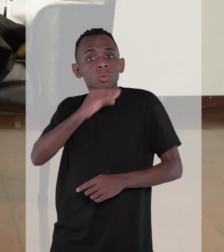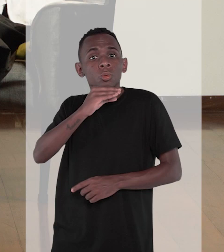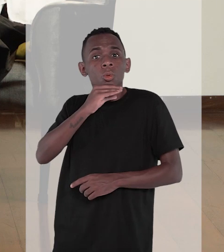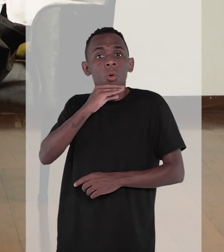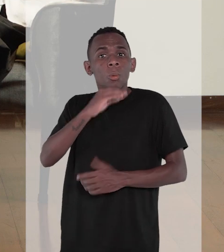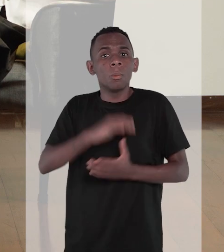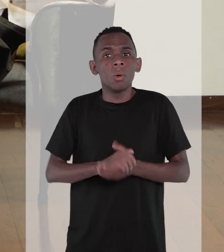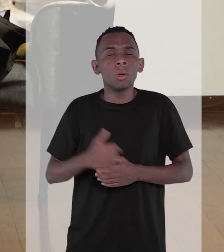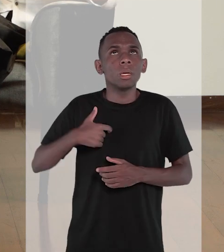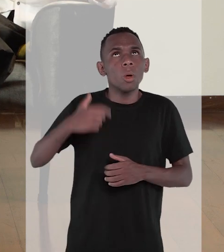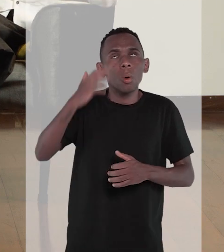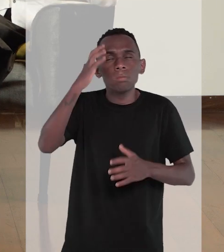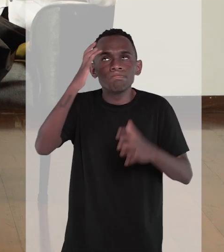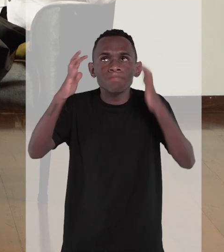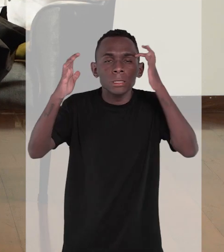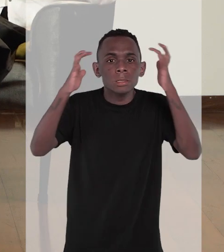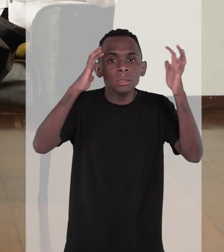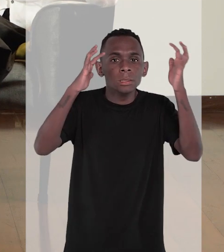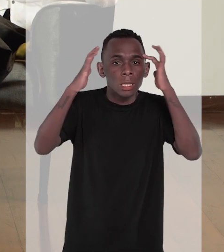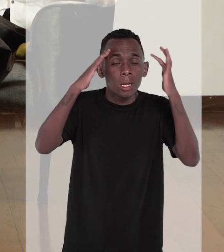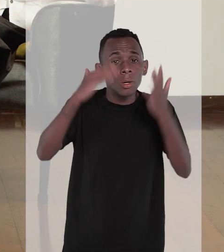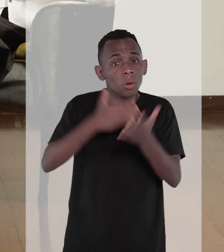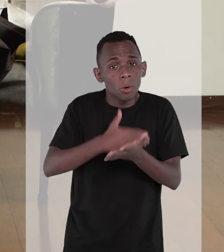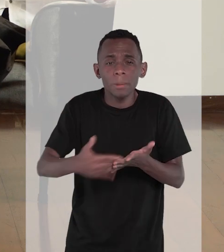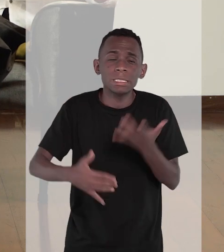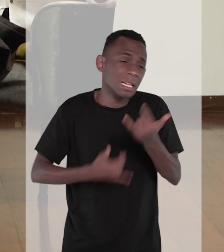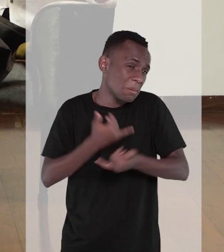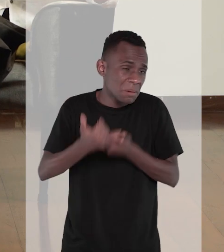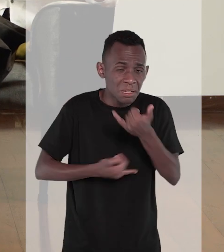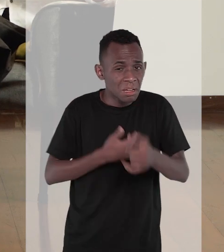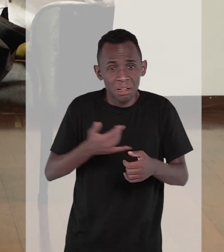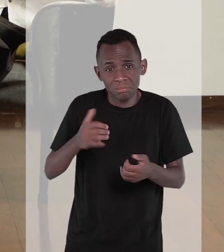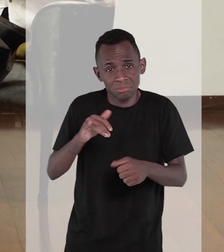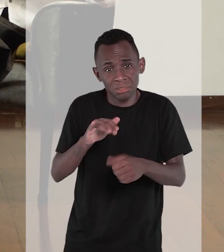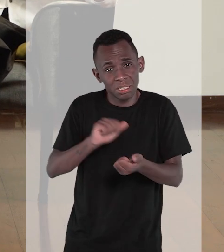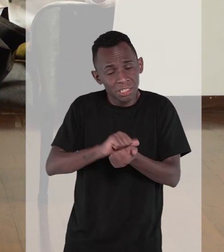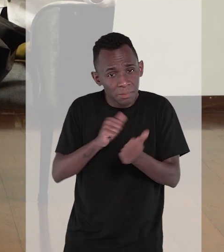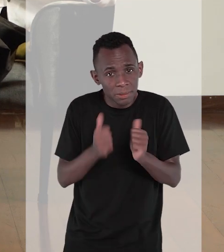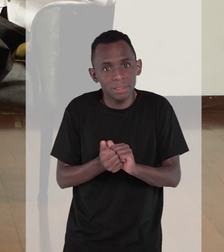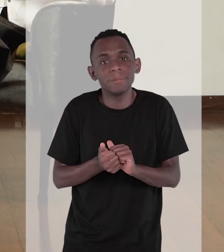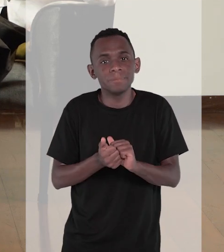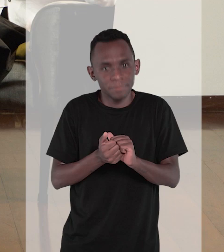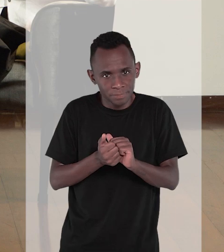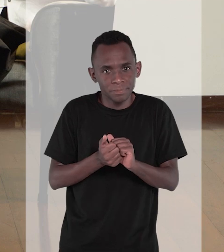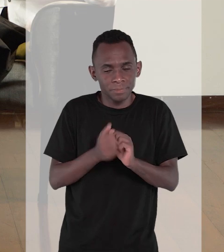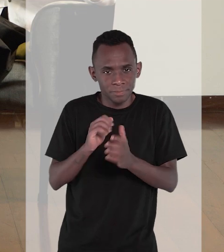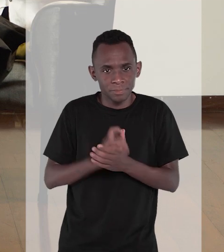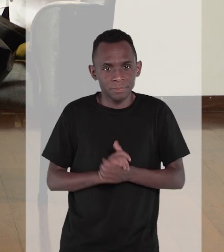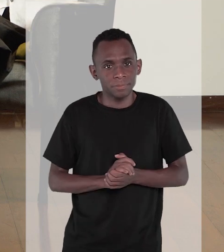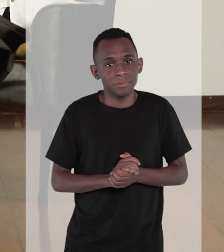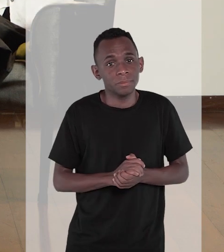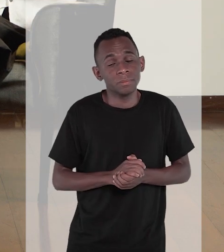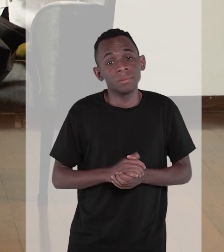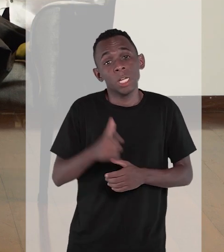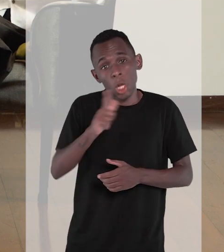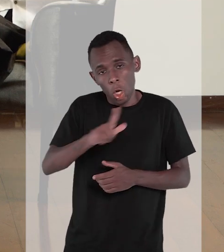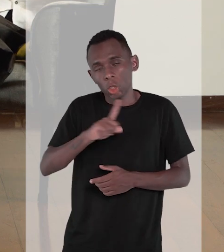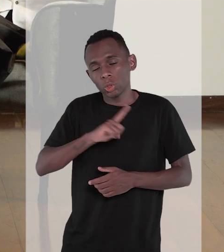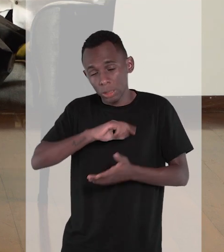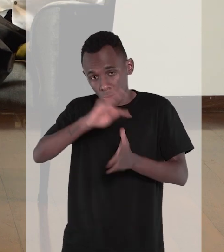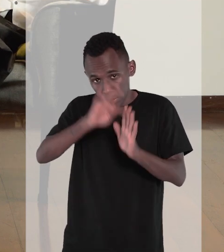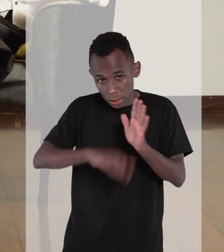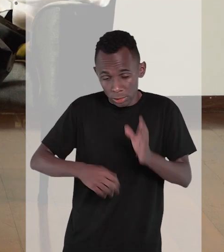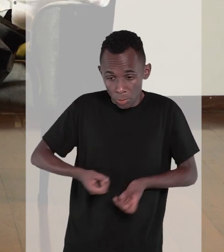que habita tantas coisas na minha cabeça. Então, eu comecei a brincar disso. Bom, a coisa mais linda da antologia, fora, obviamente,